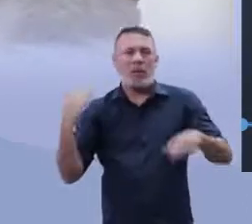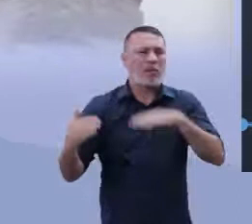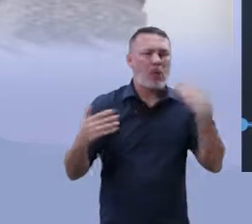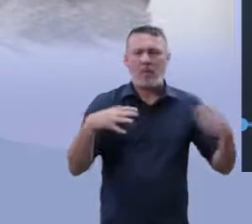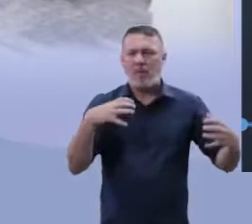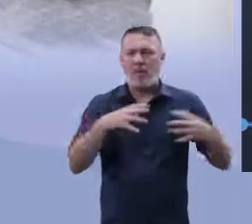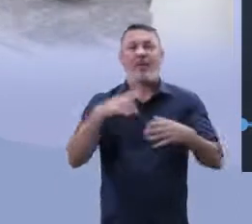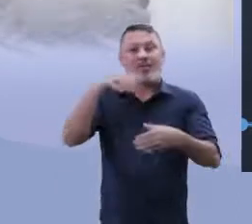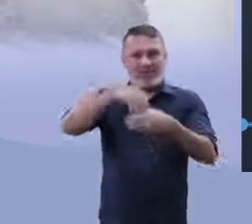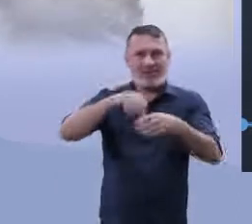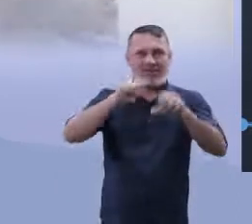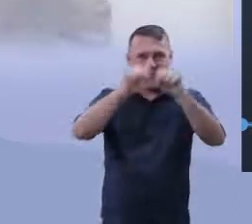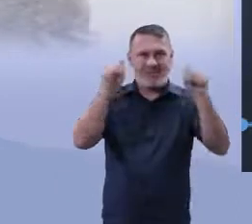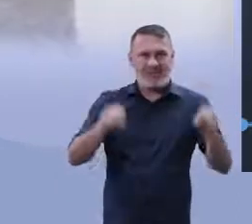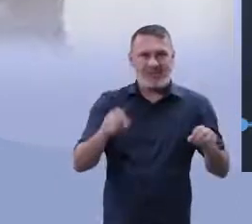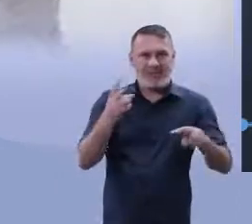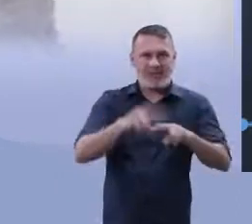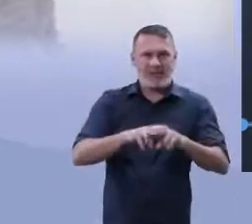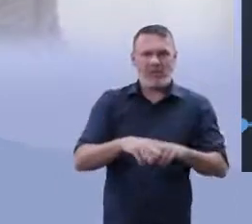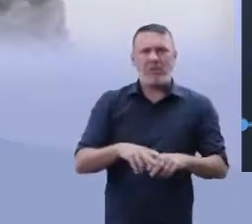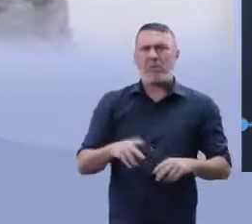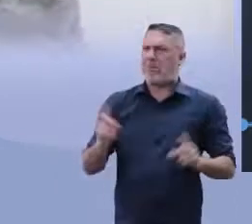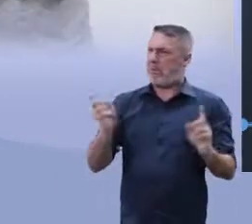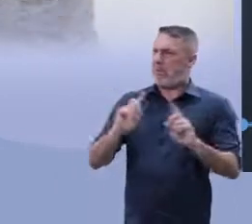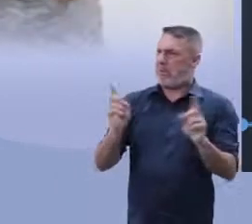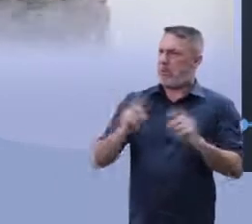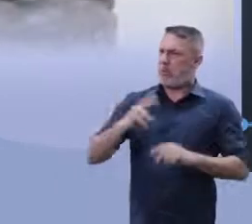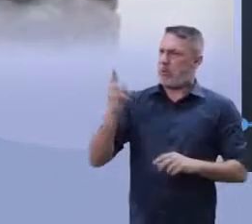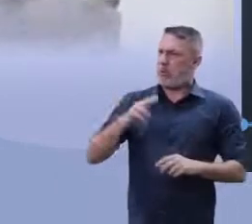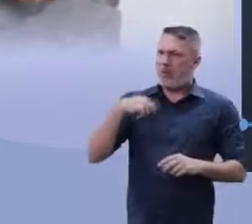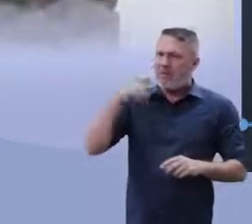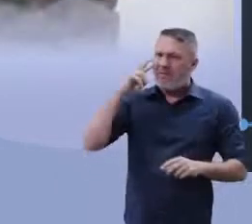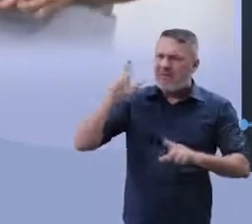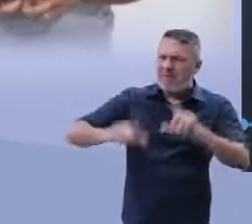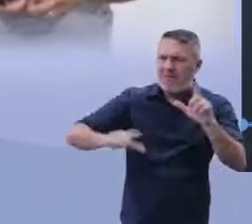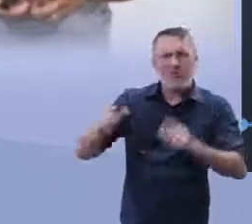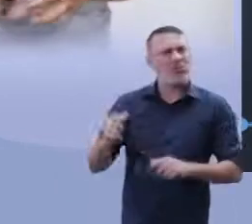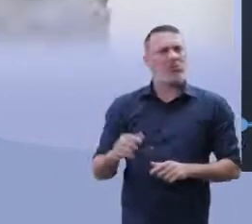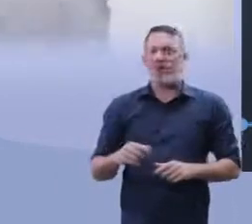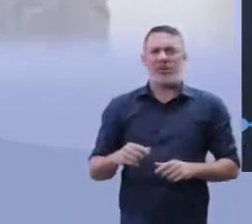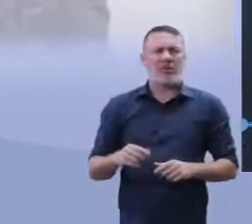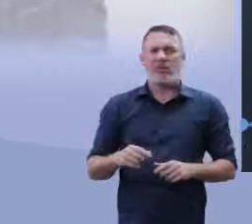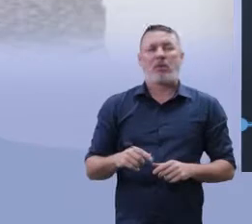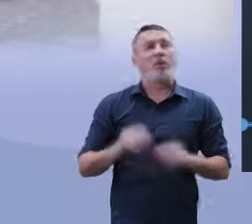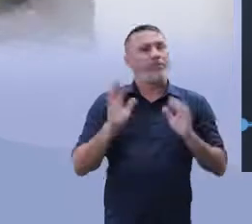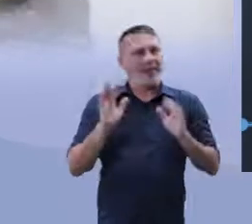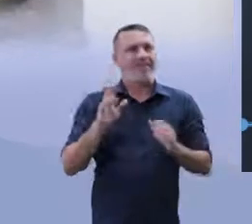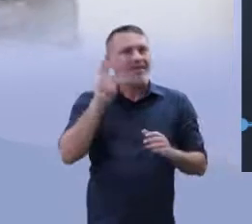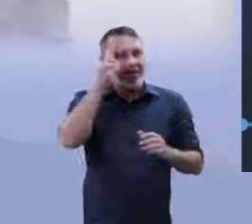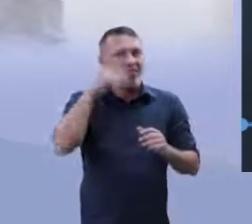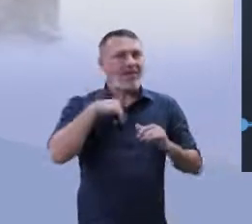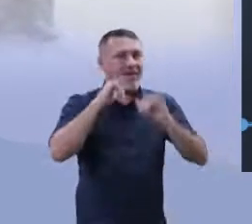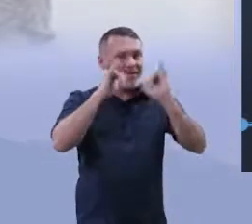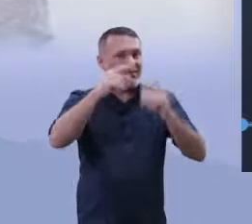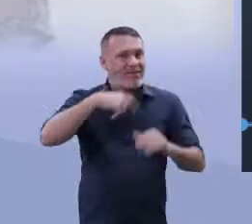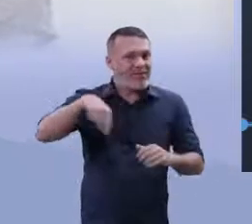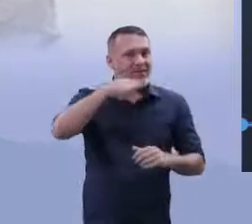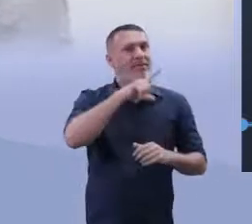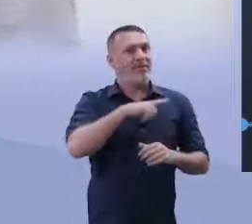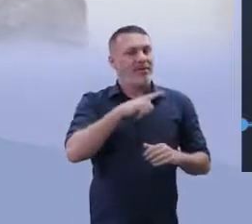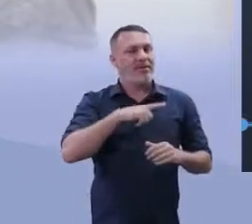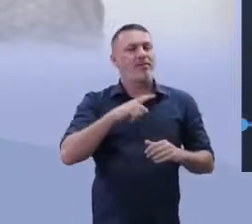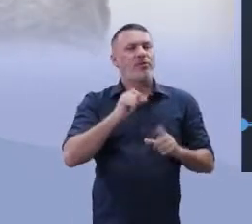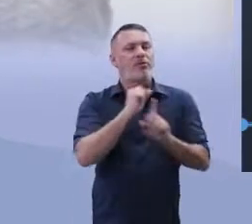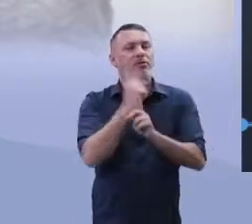não ocorre, eu nunca vi na TV, porque nós falamos logo no início, isso não é importante para a sociedade. A sociedade individualista, a sociedade hoje,